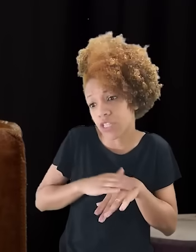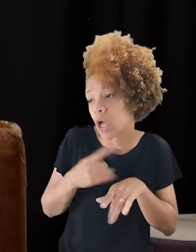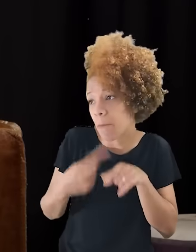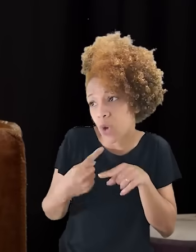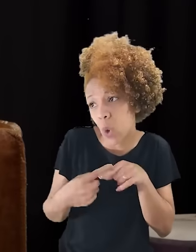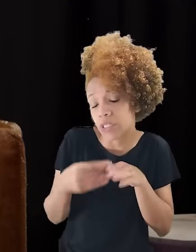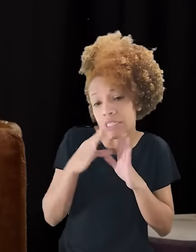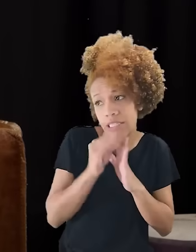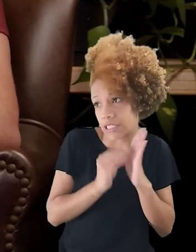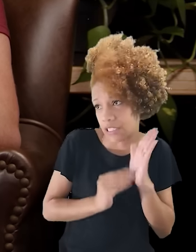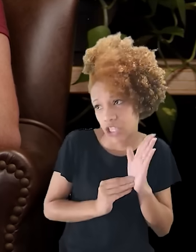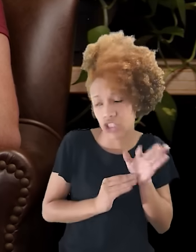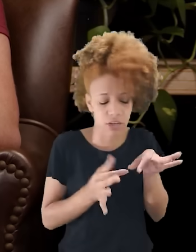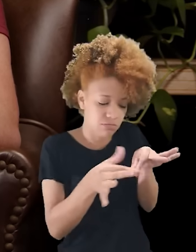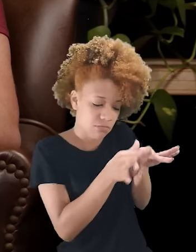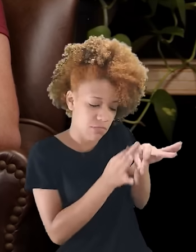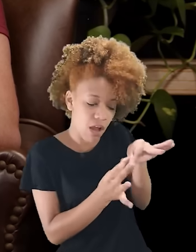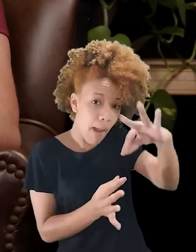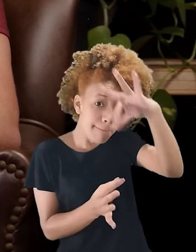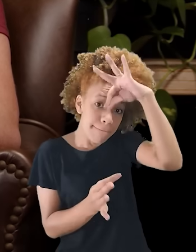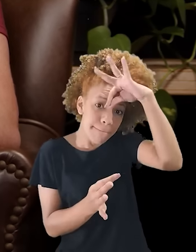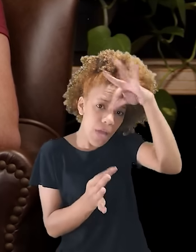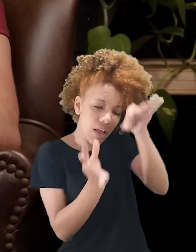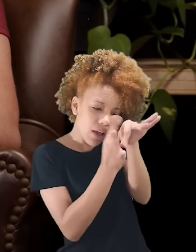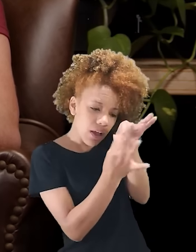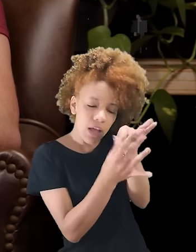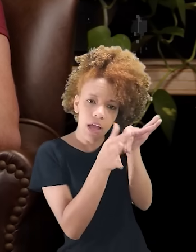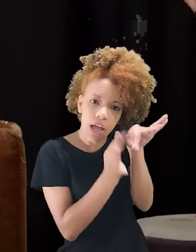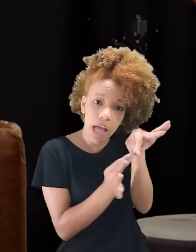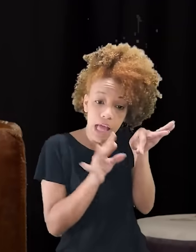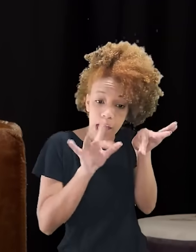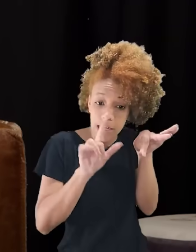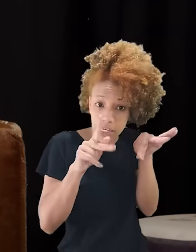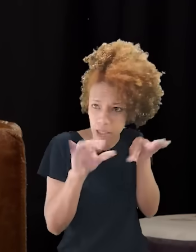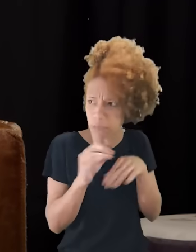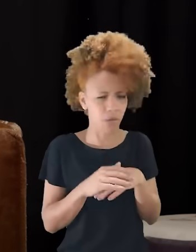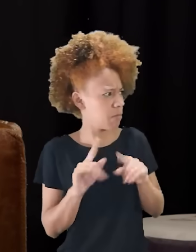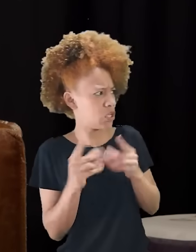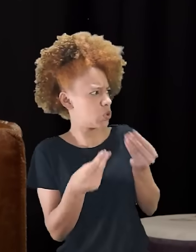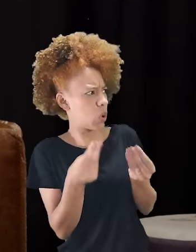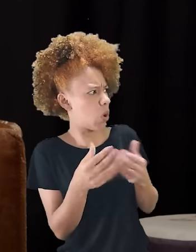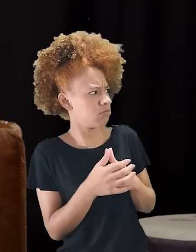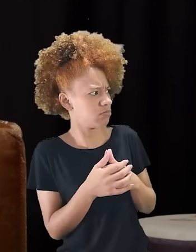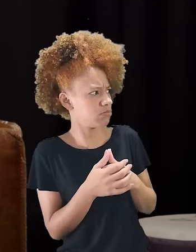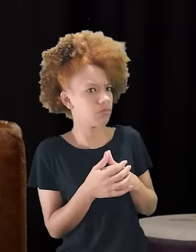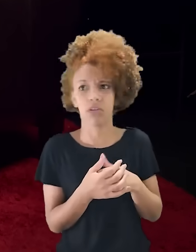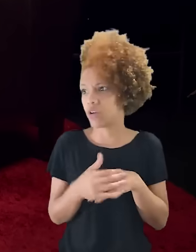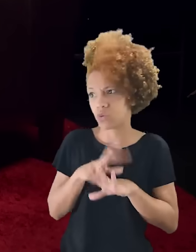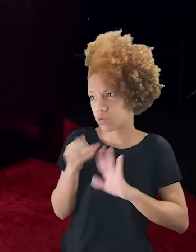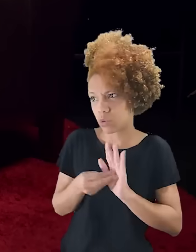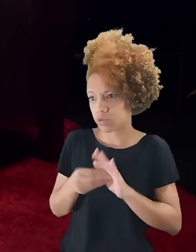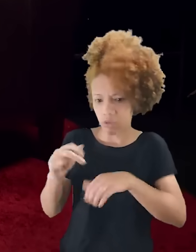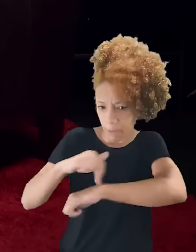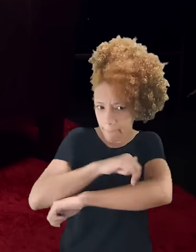causa da estética Mas como isso influencia sua vida de modelo tudo aparecia nos look Uai ai